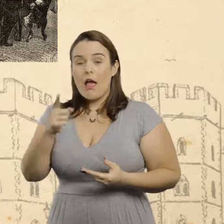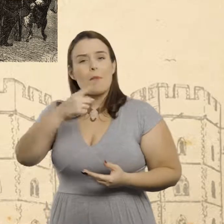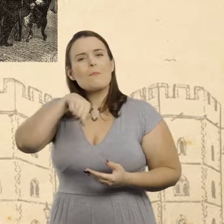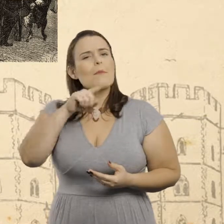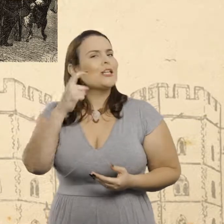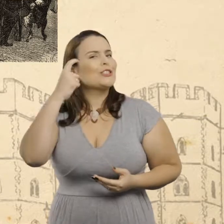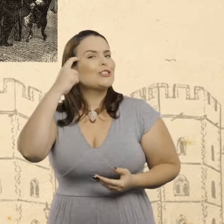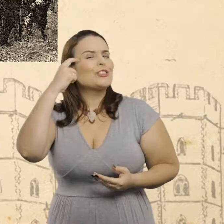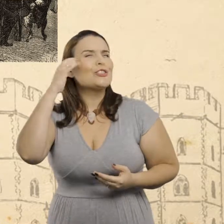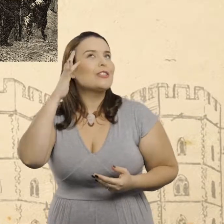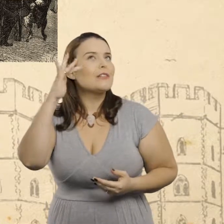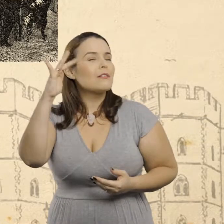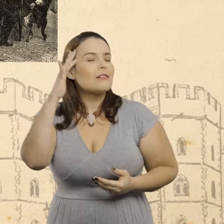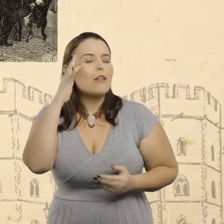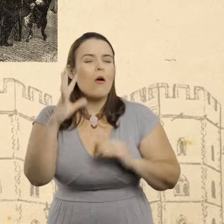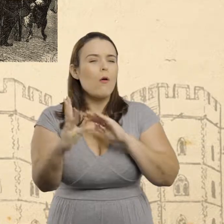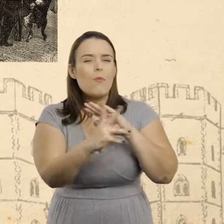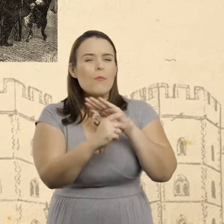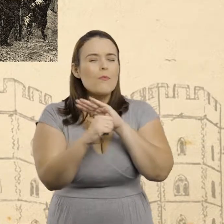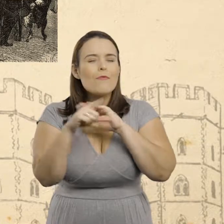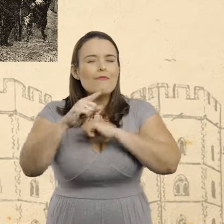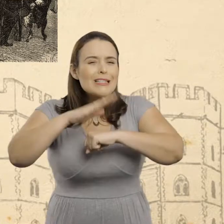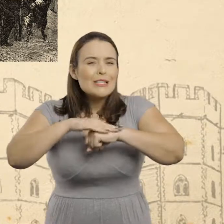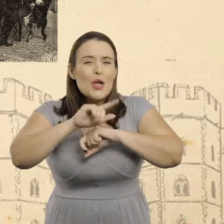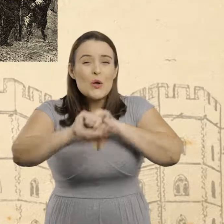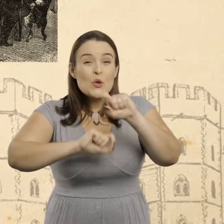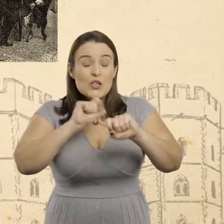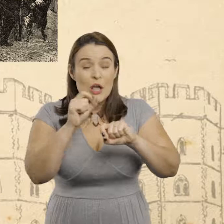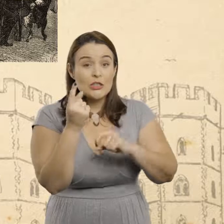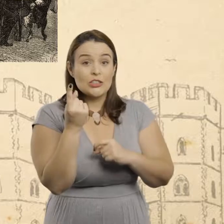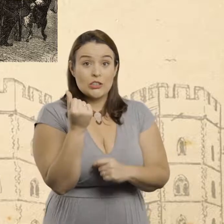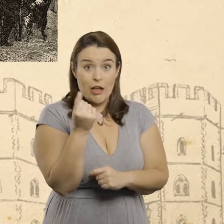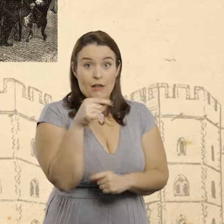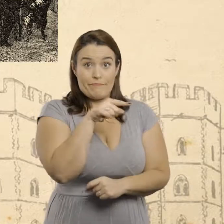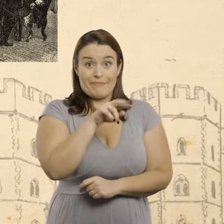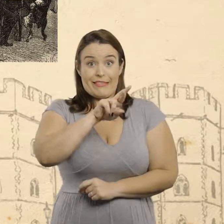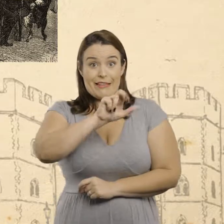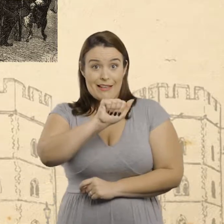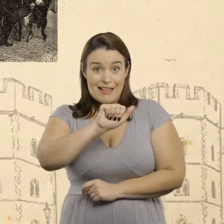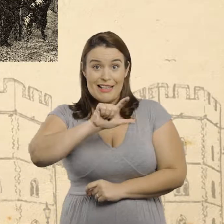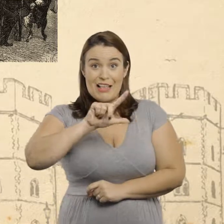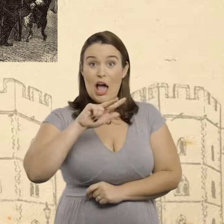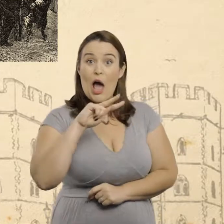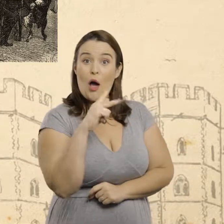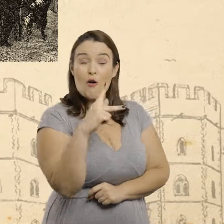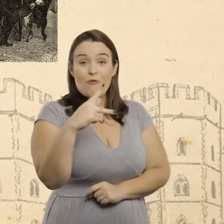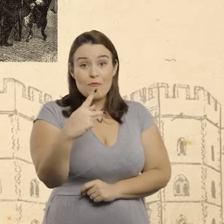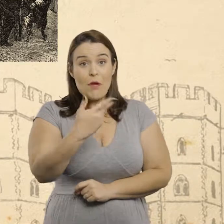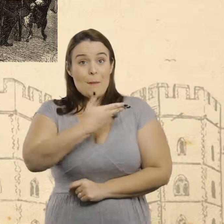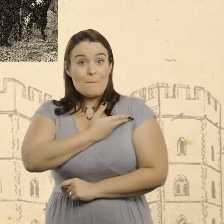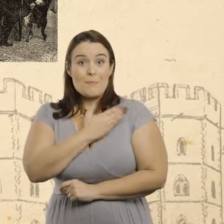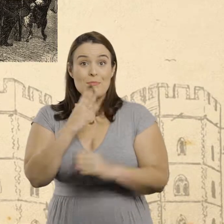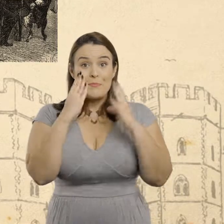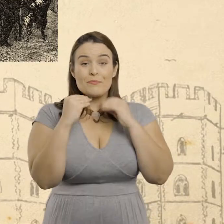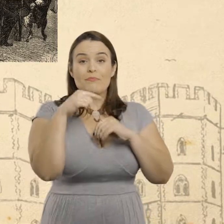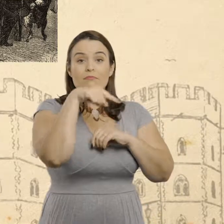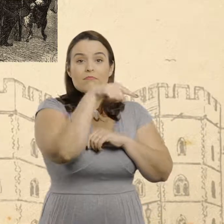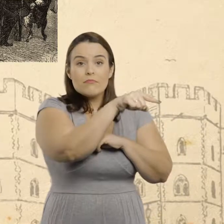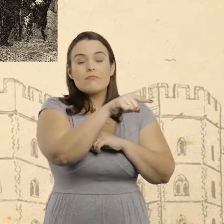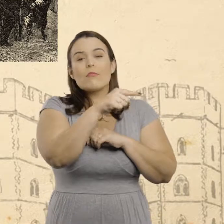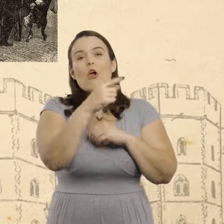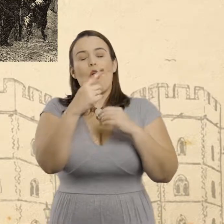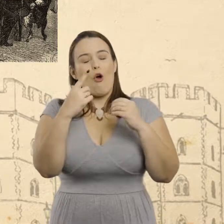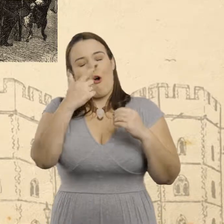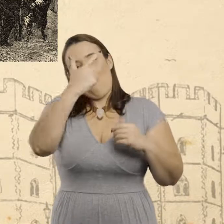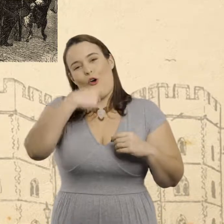que o ladrão faria depois de fugir com o dinheiro. O Sr. Ralph, um dos amigos de Phileas Fogg, disse que o ladrão poderia se esconder